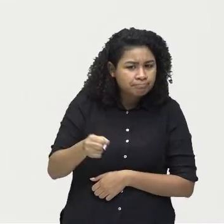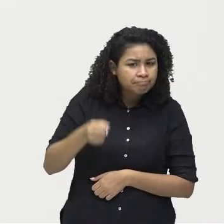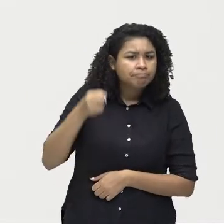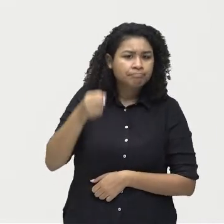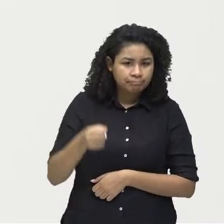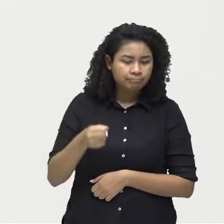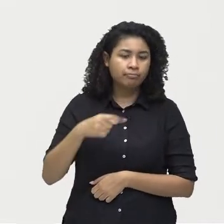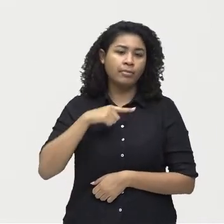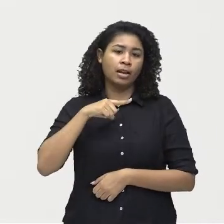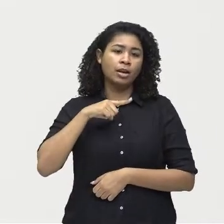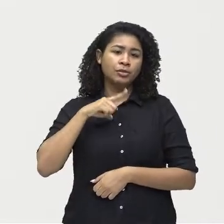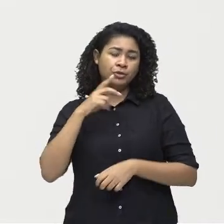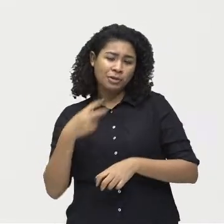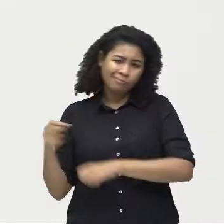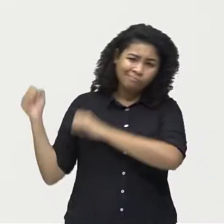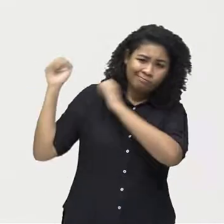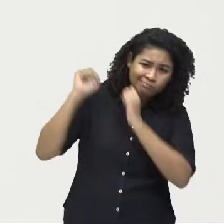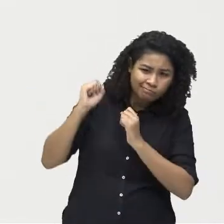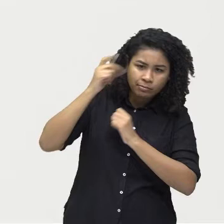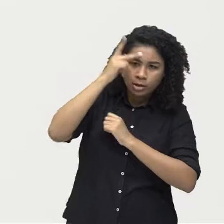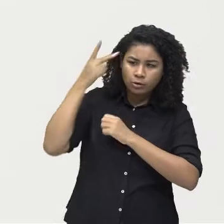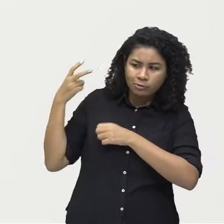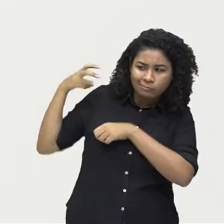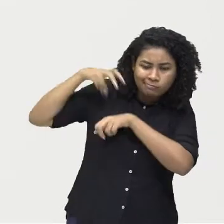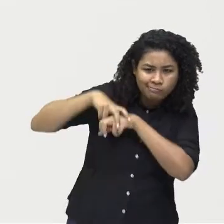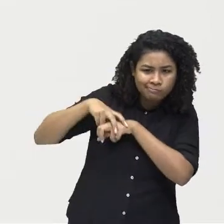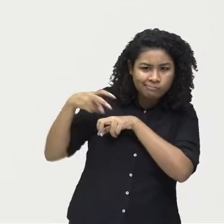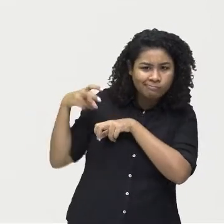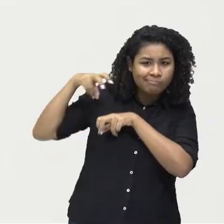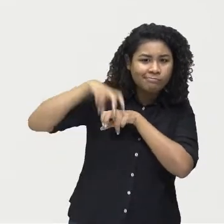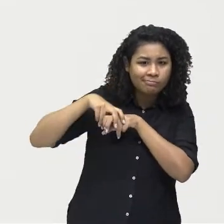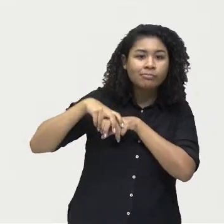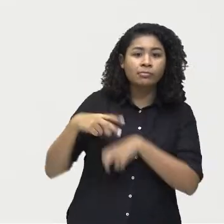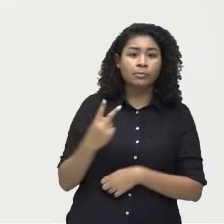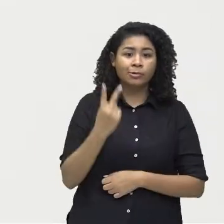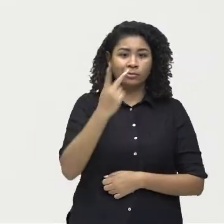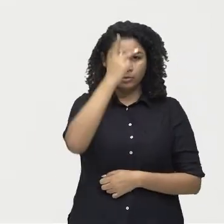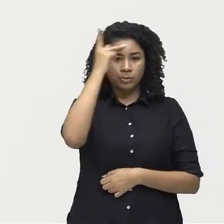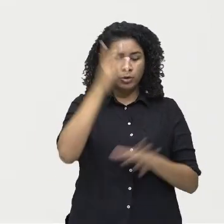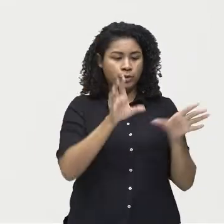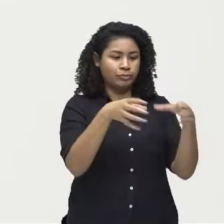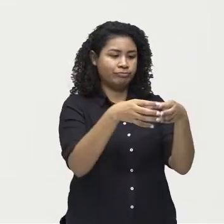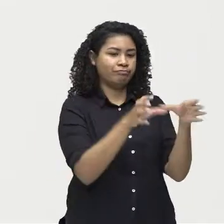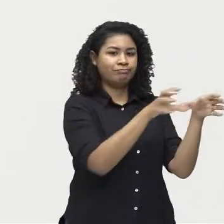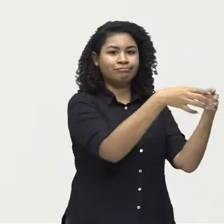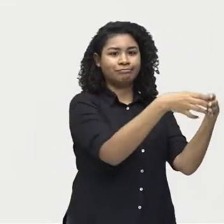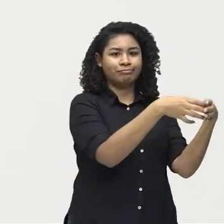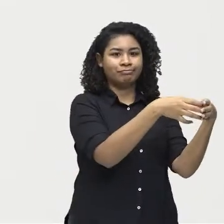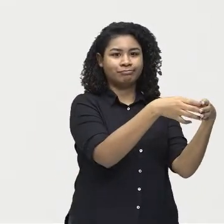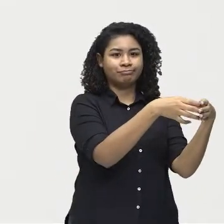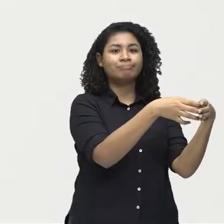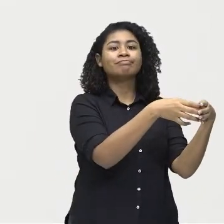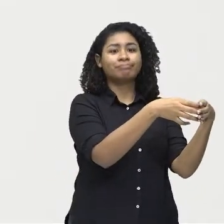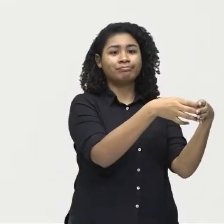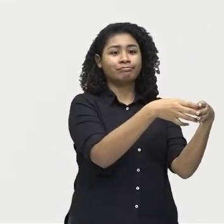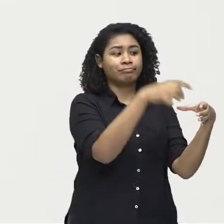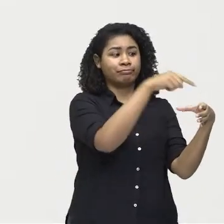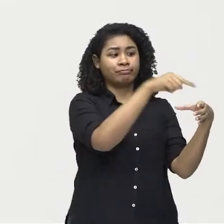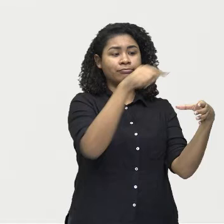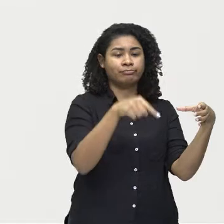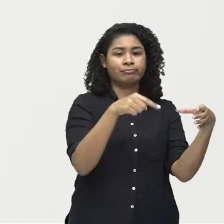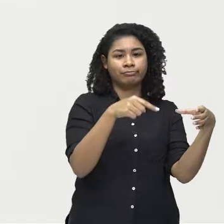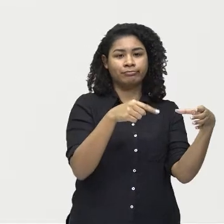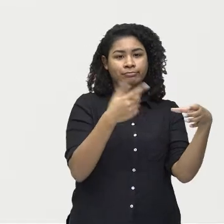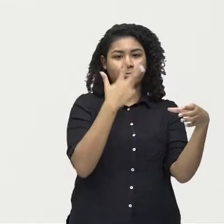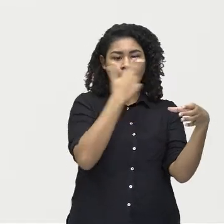e um membro da nobreza. Era basicamente assim que funcionava a sociedade. Primeiro e segundo estados